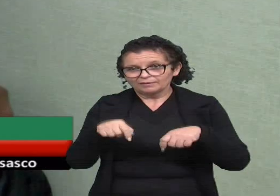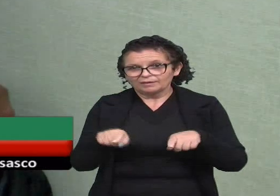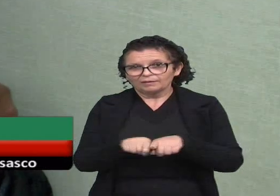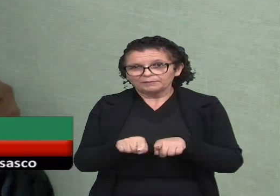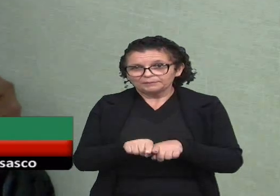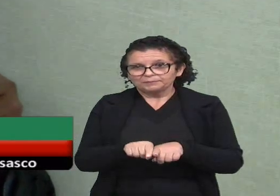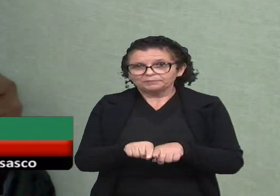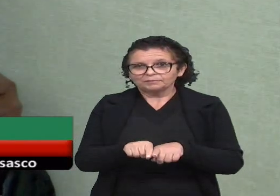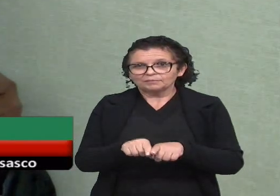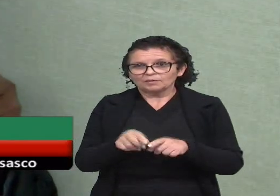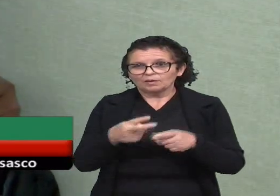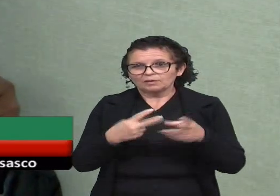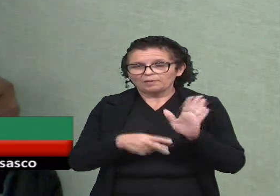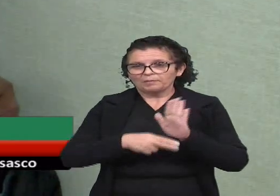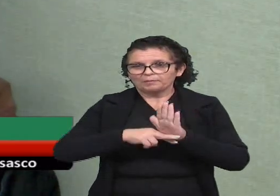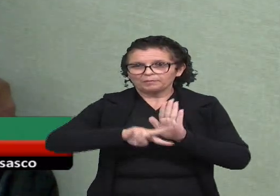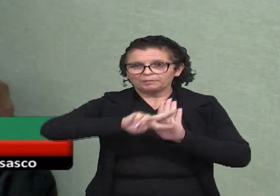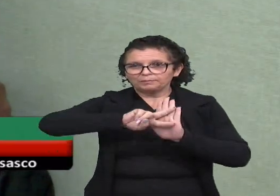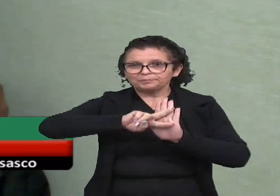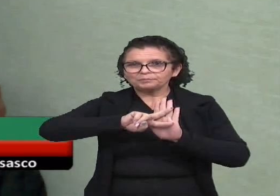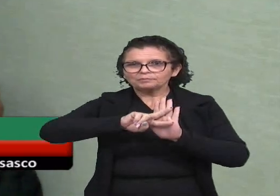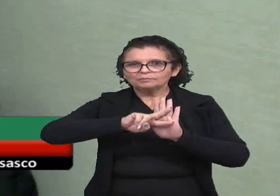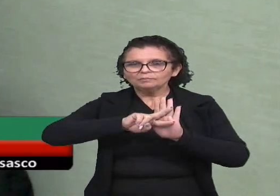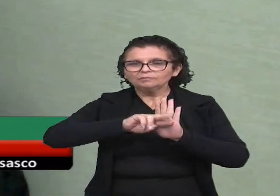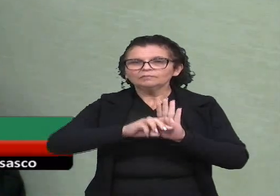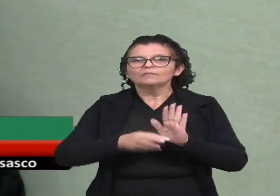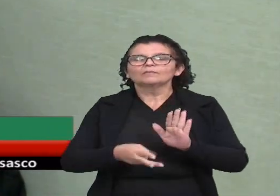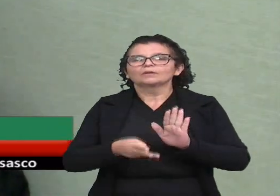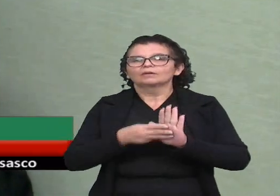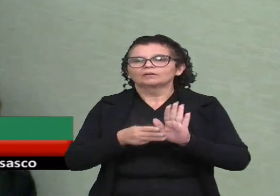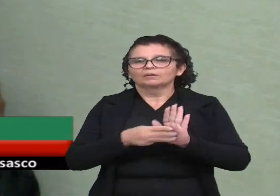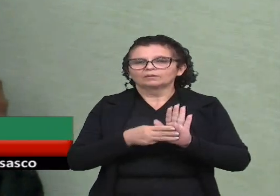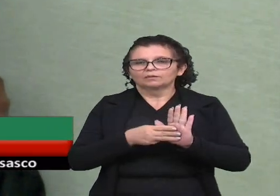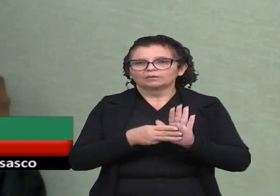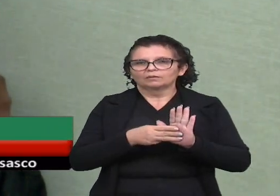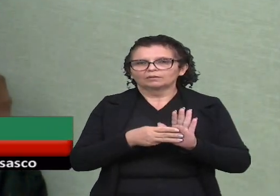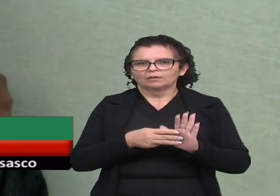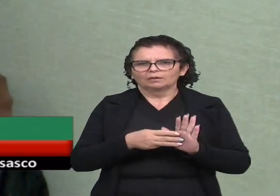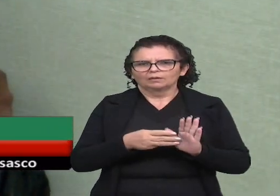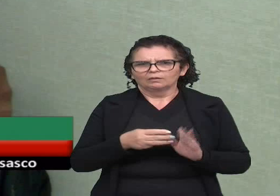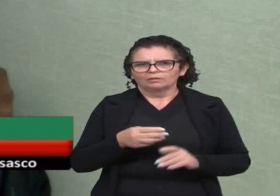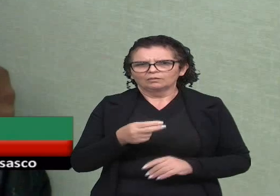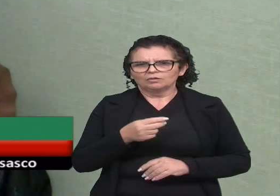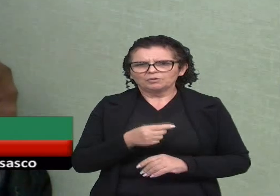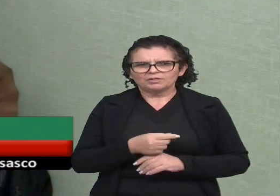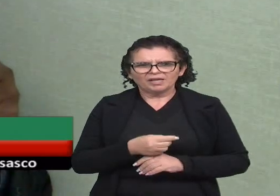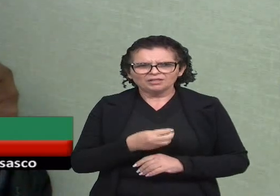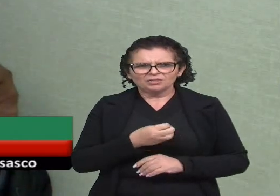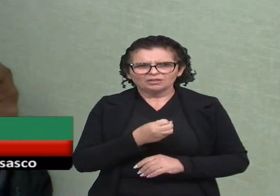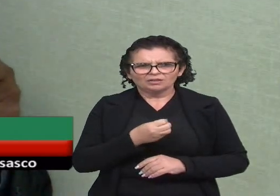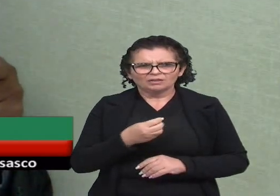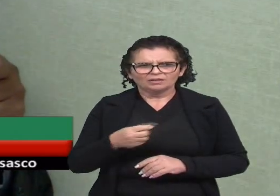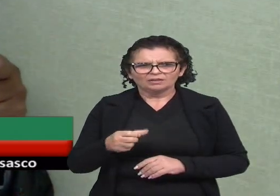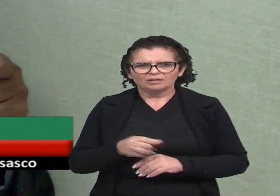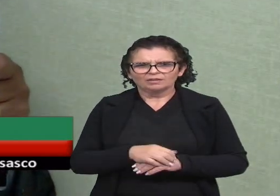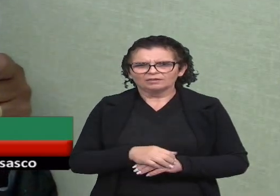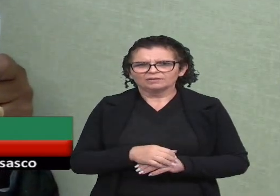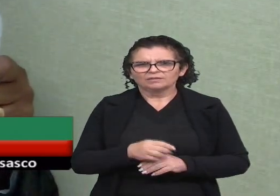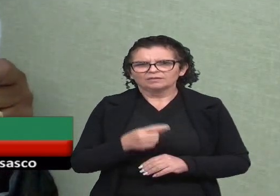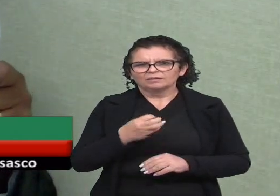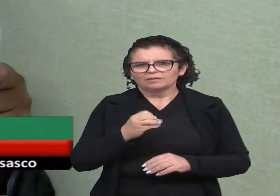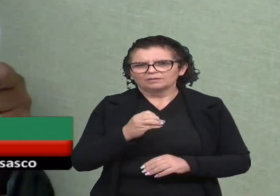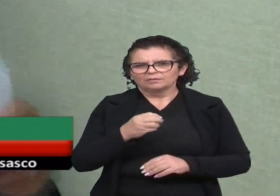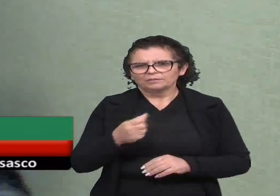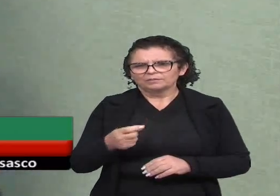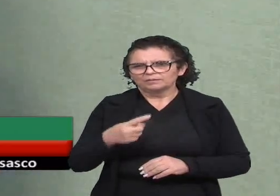fazendo uma inversão de pauta de uma moção 2007-2023 de Vossa Senhoria, em nome de todos os vereadores,